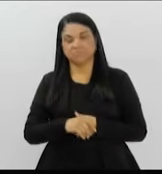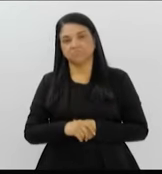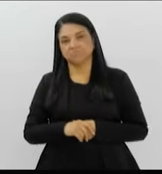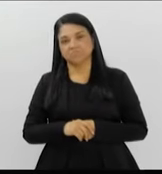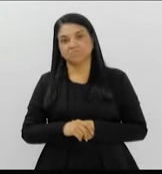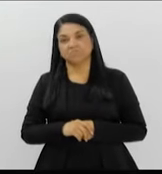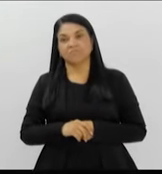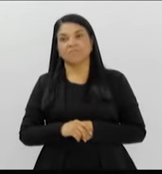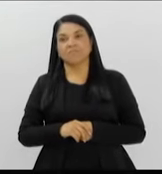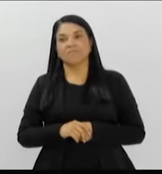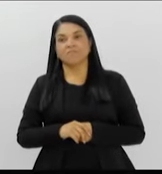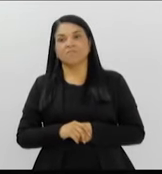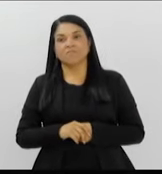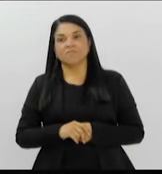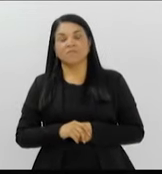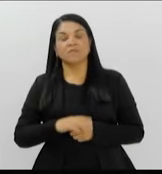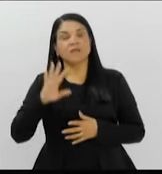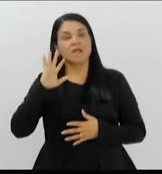Resolvi